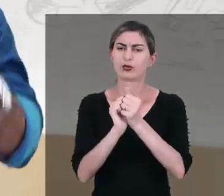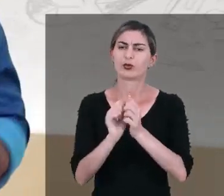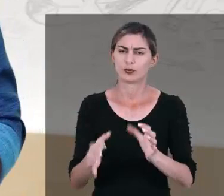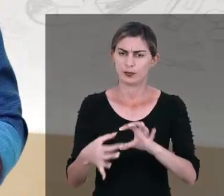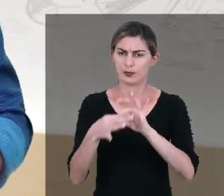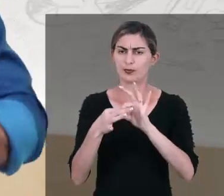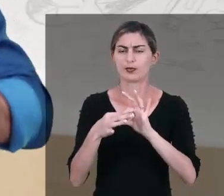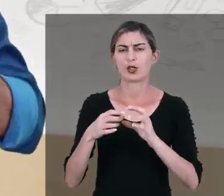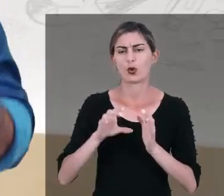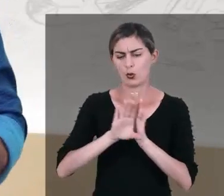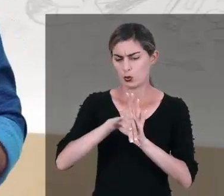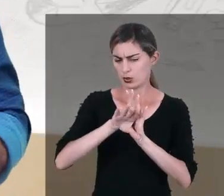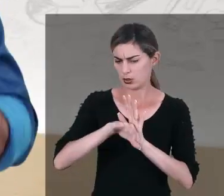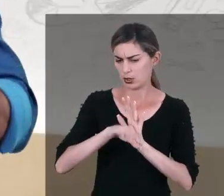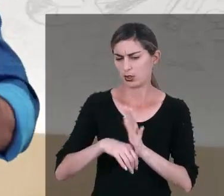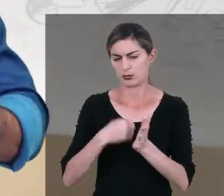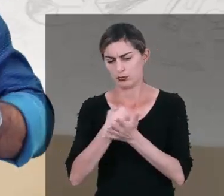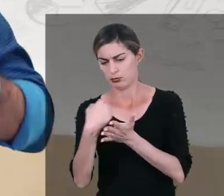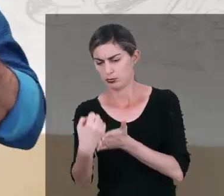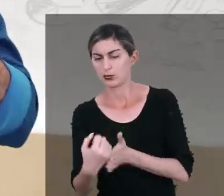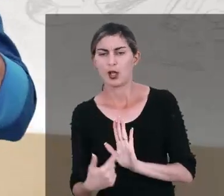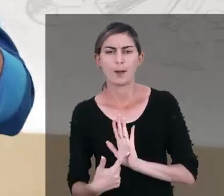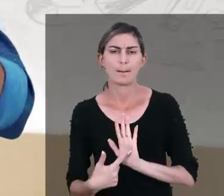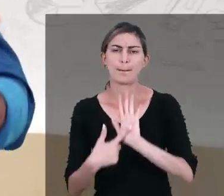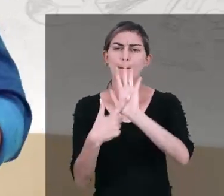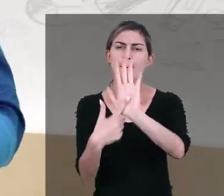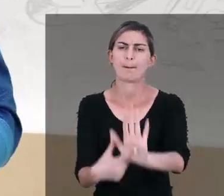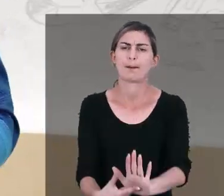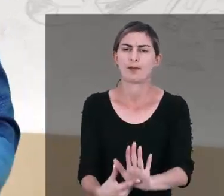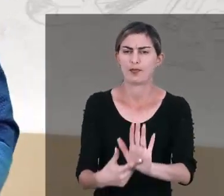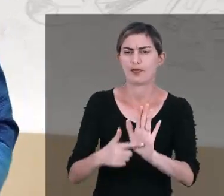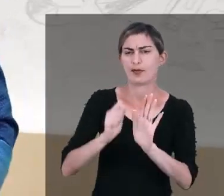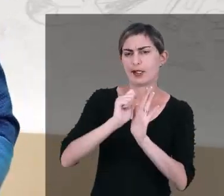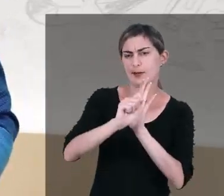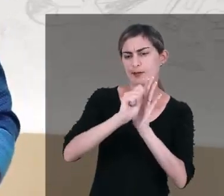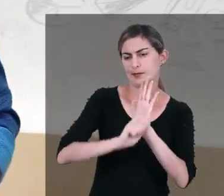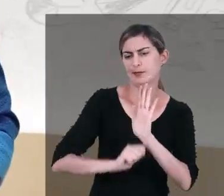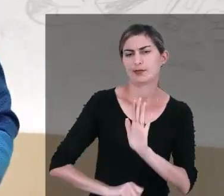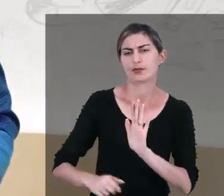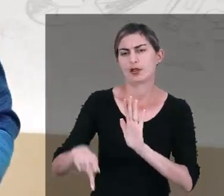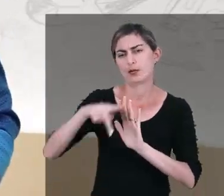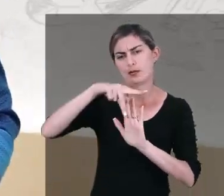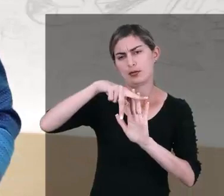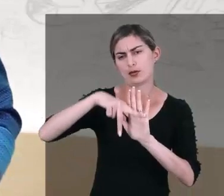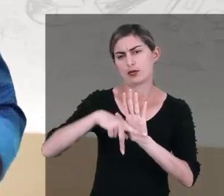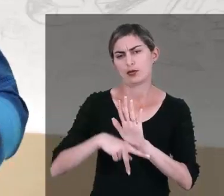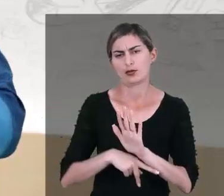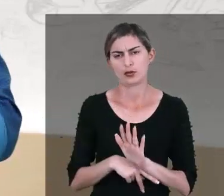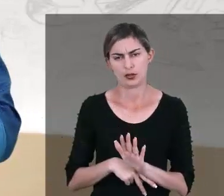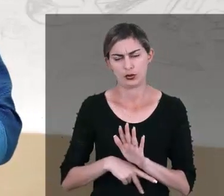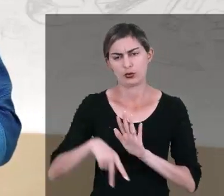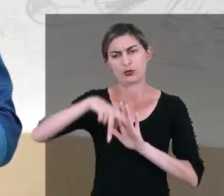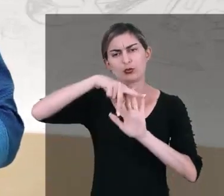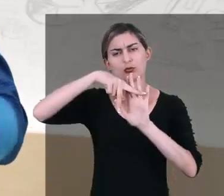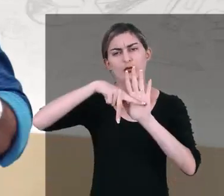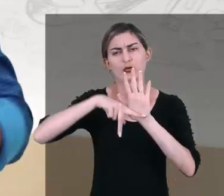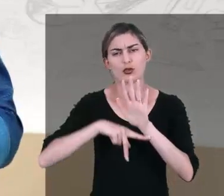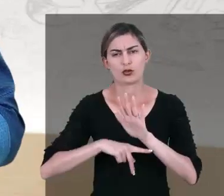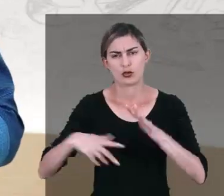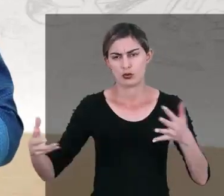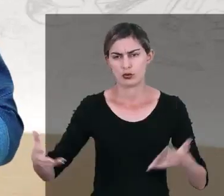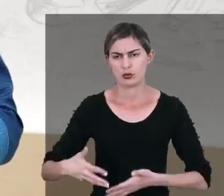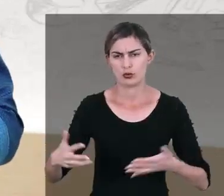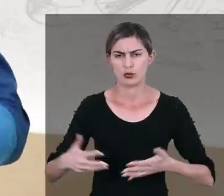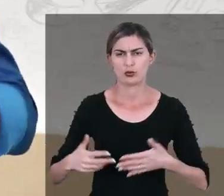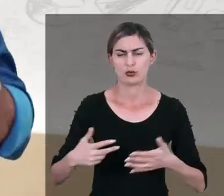essa conceituação, a esse memorial, nós vamos apresentar as partes gráficas do projeto. Um projeto, hoje em